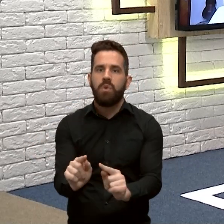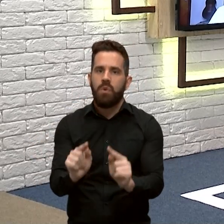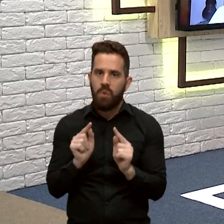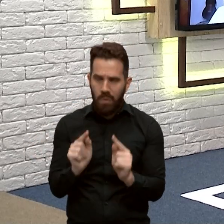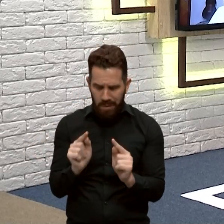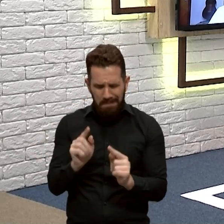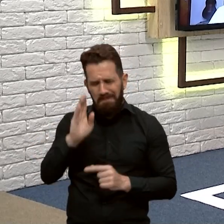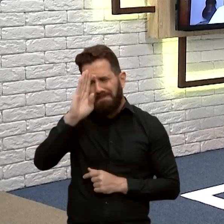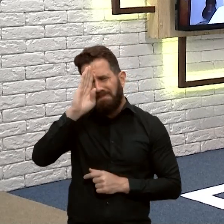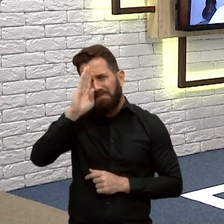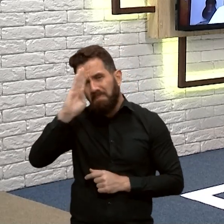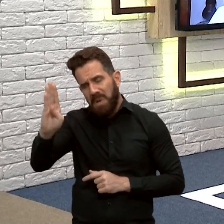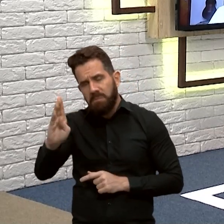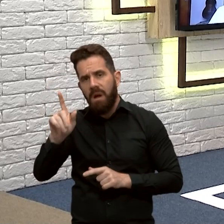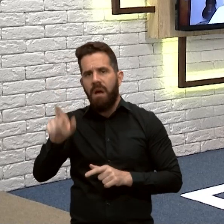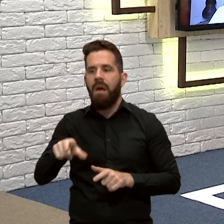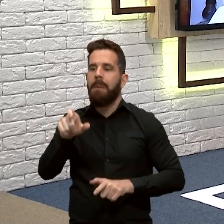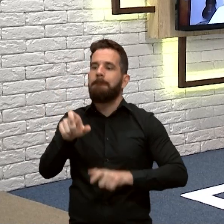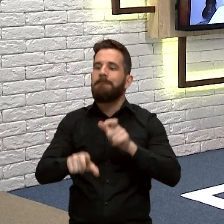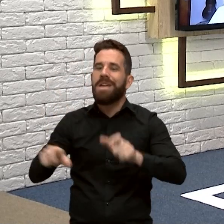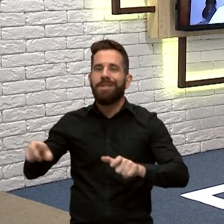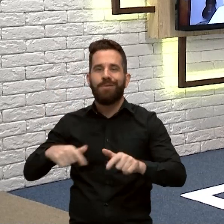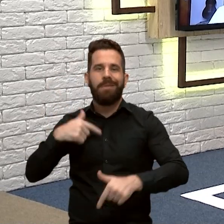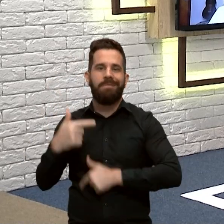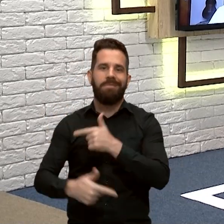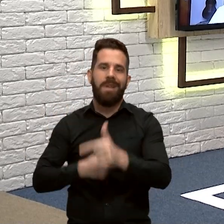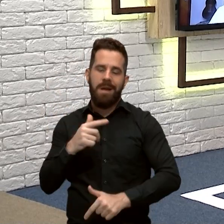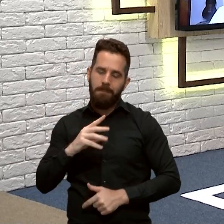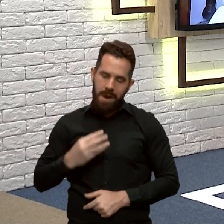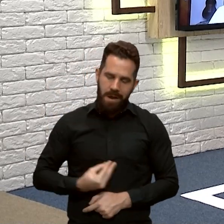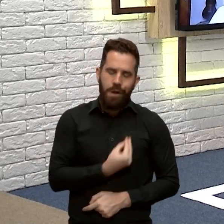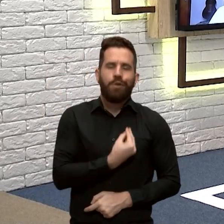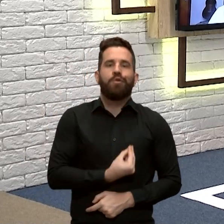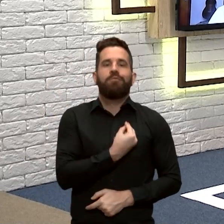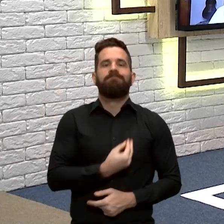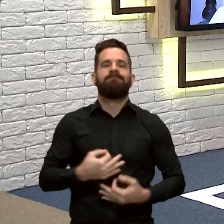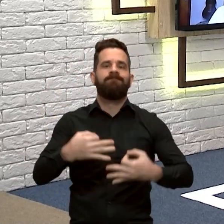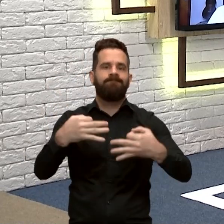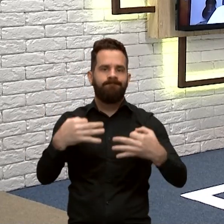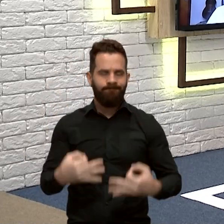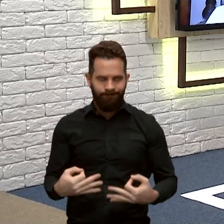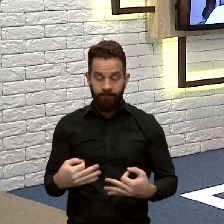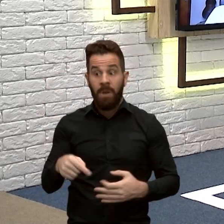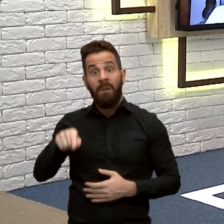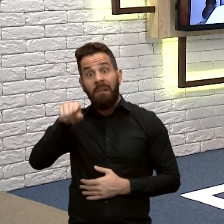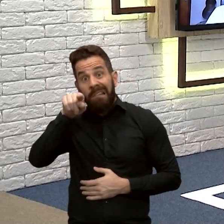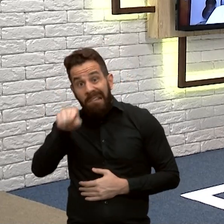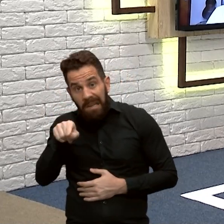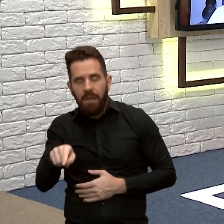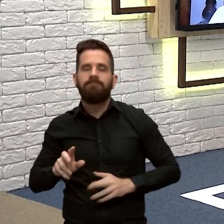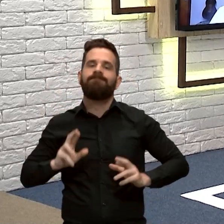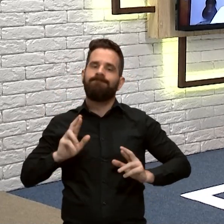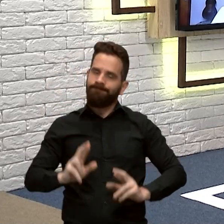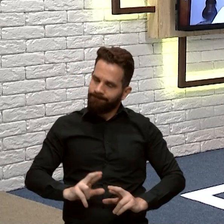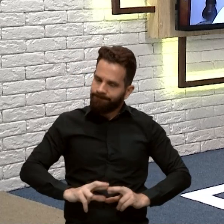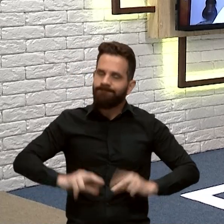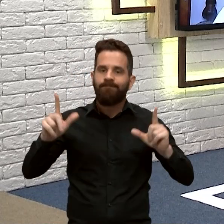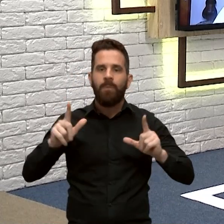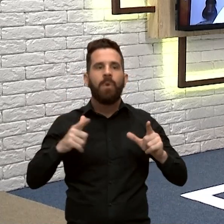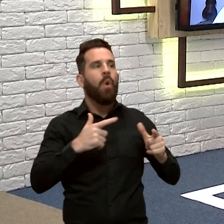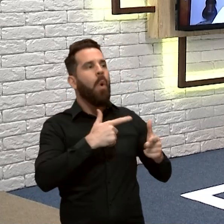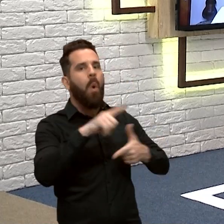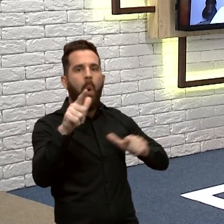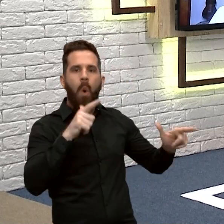né, principal a questão da sobrevivência, que é o que diferencia, vamos chamar assim, das